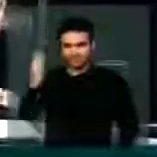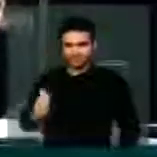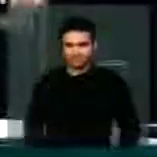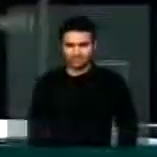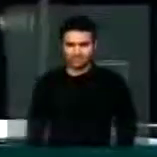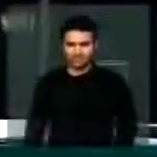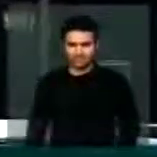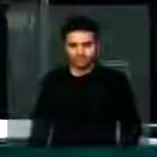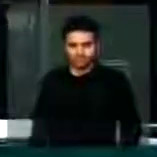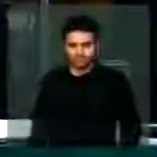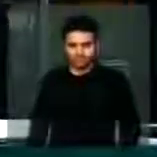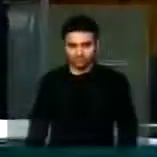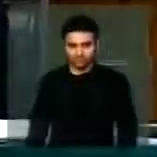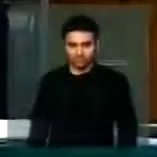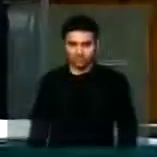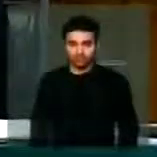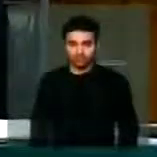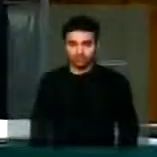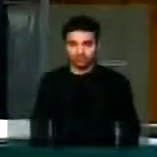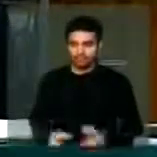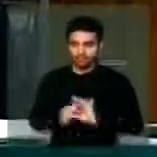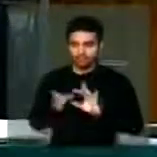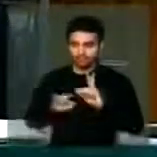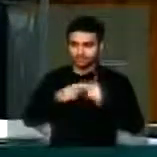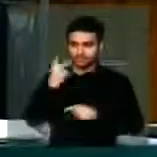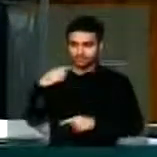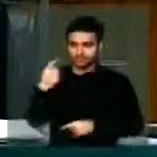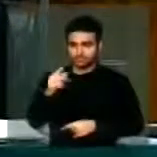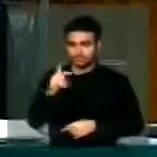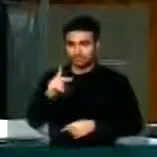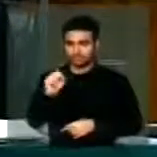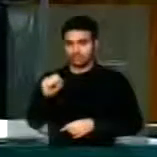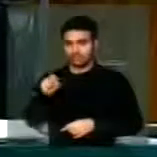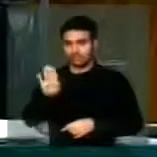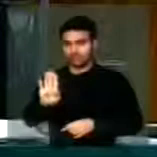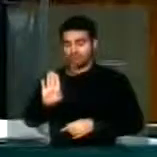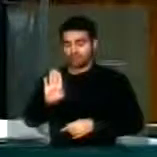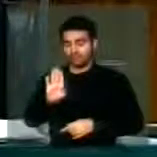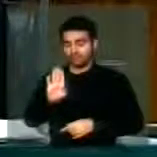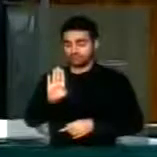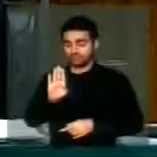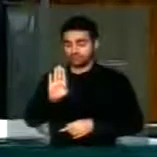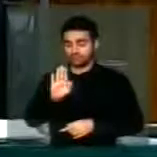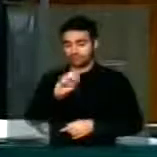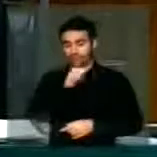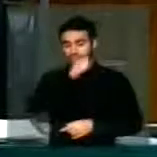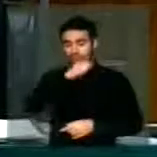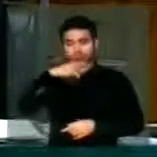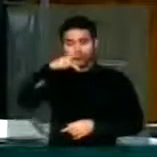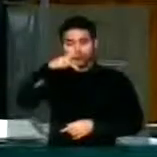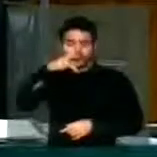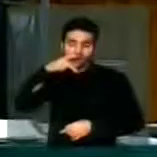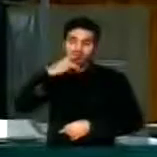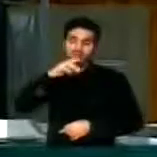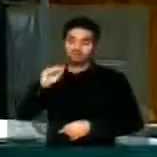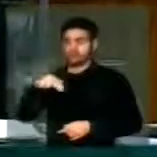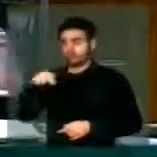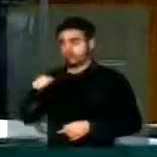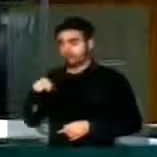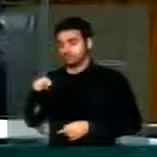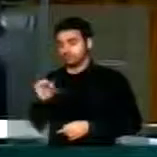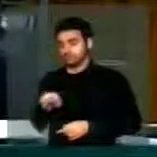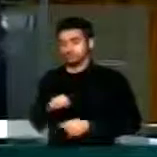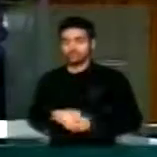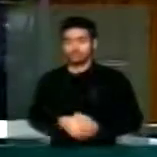puder, muito bem. Concedo a palavra ao próximo orador inscrito pelo PSB do Amapá, nobre deputada Janete Capiberibe. Um